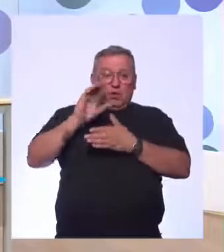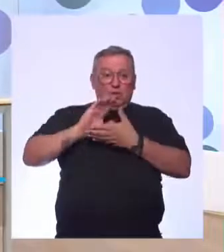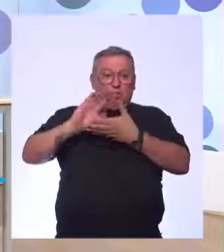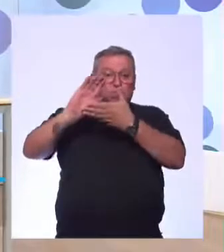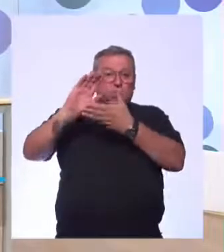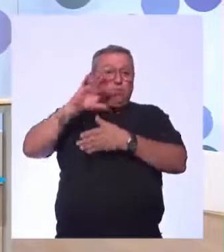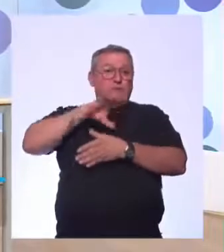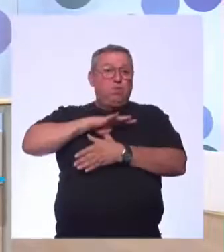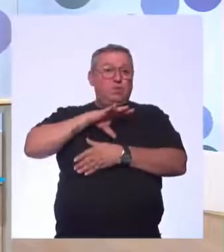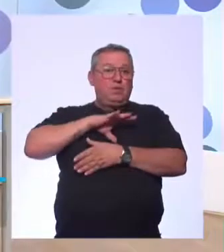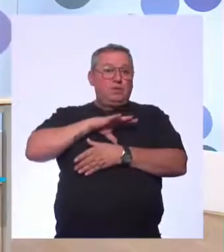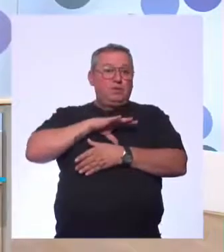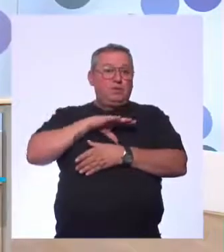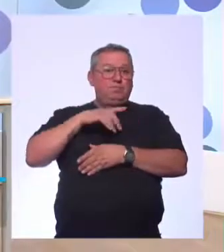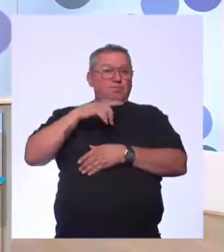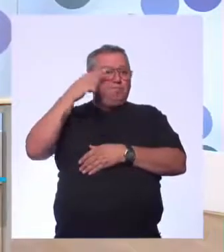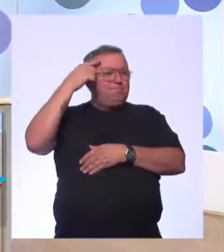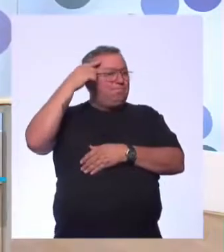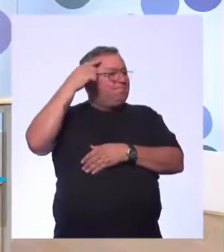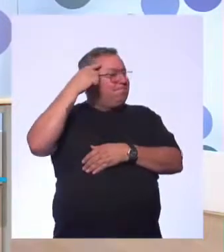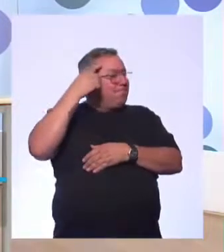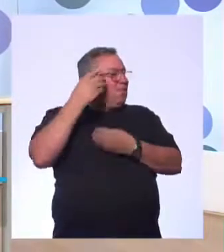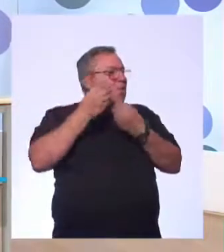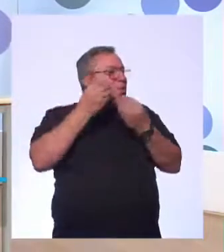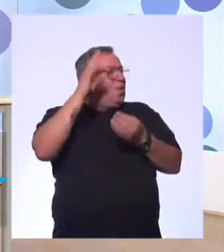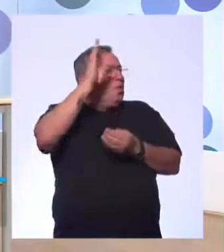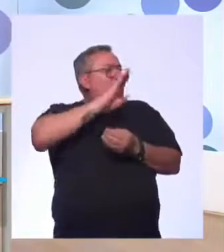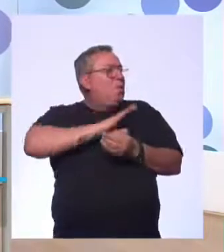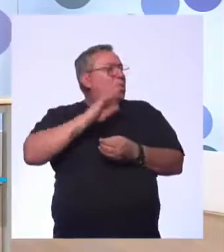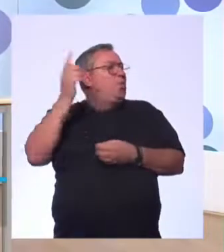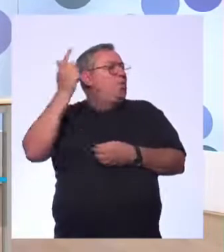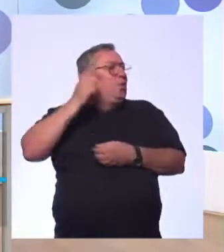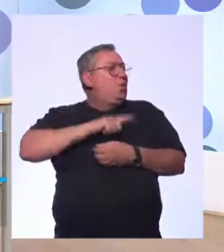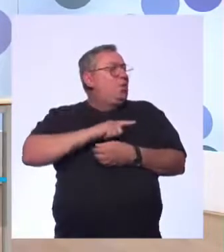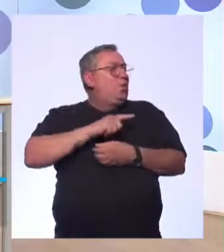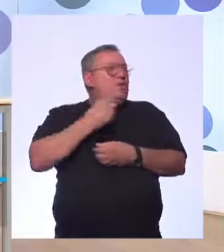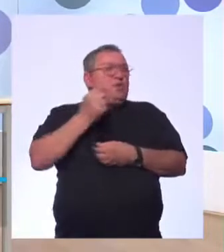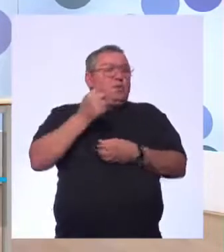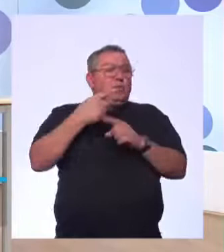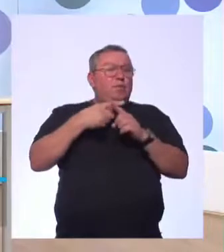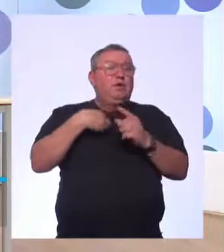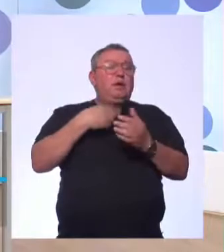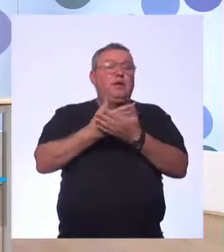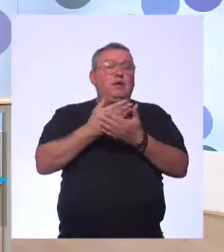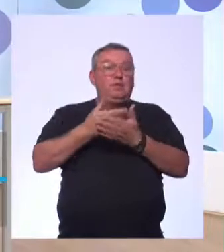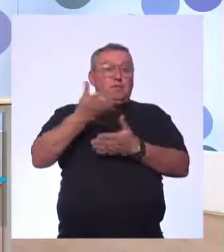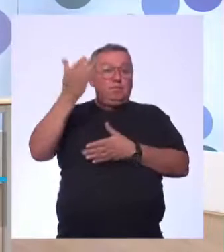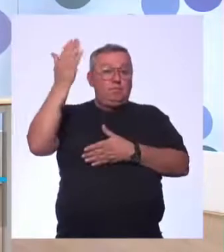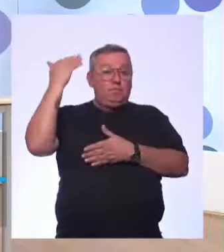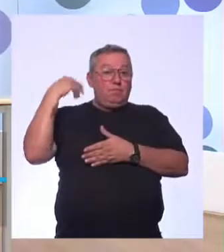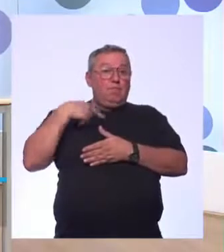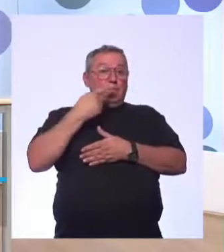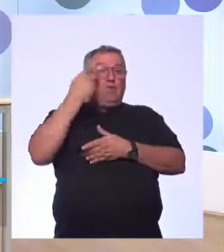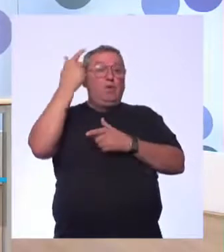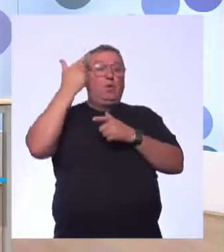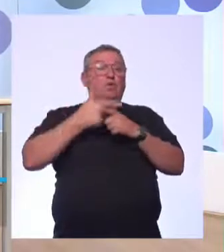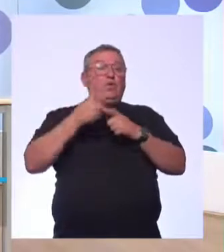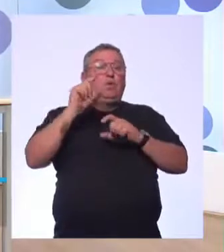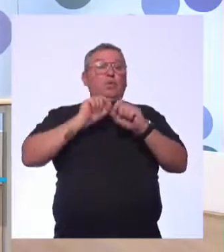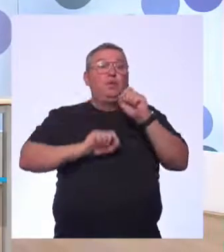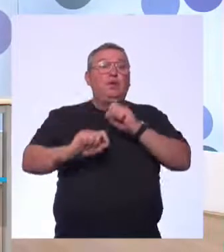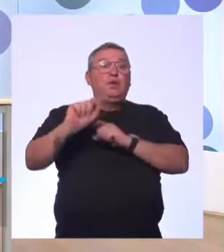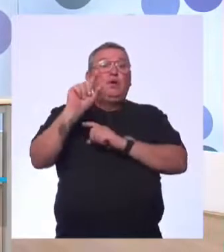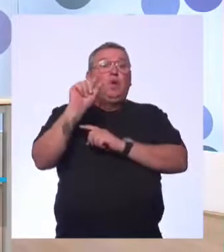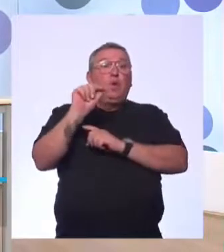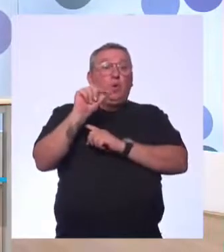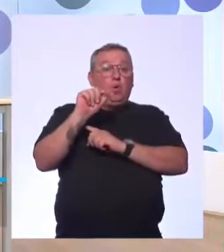Eu fiquei pensando justamente nisso daí, porque nas aulas anteriores você falou sobre o custo que